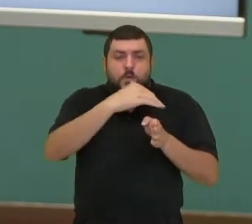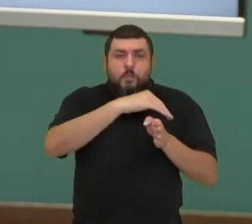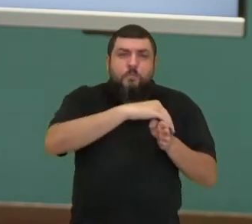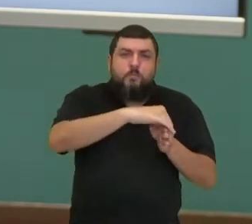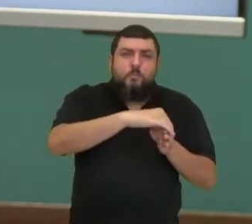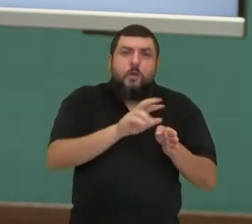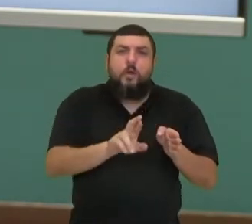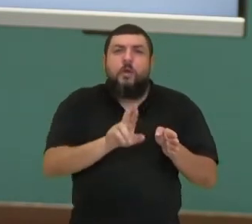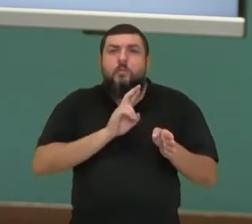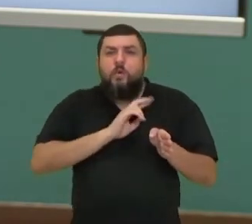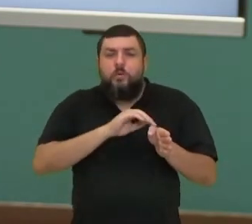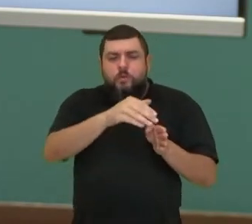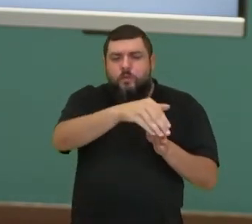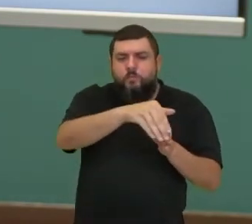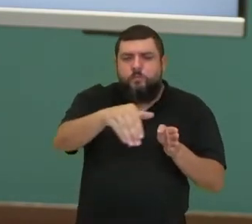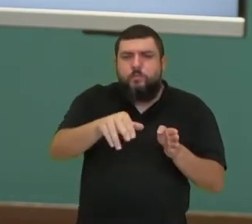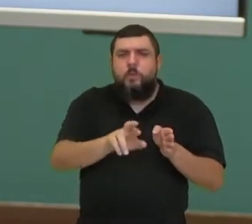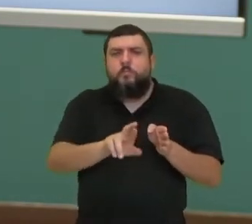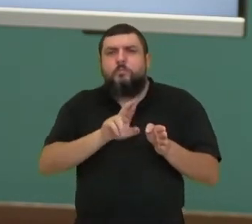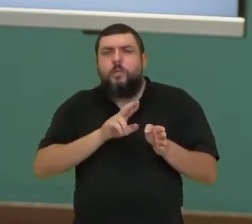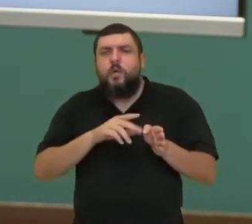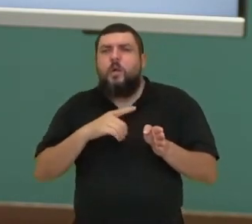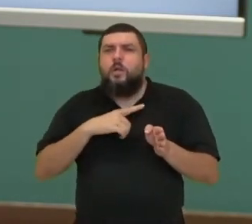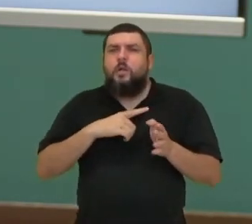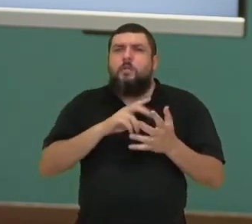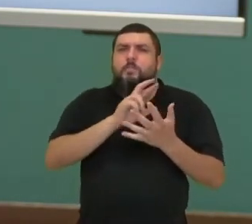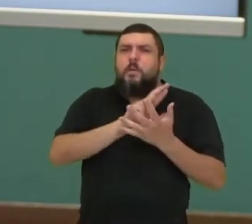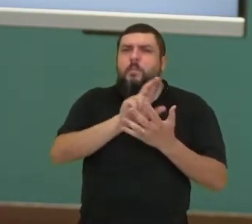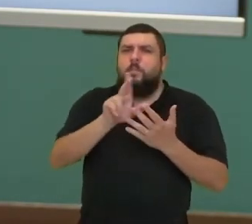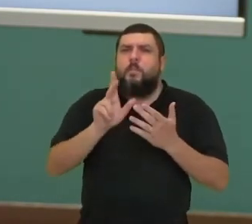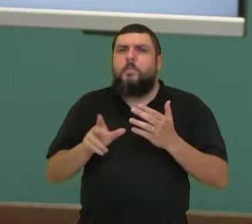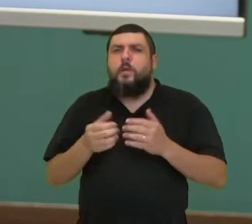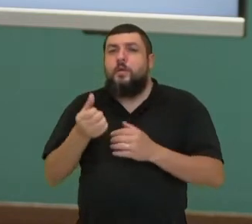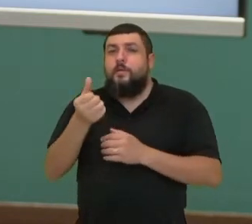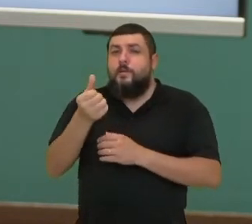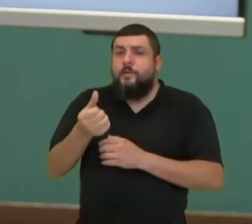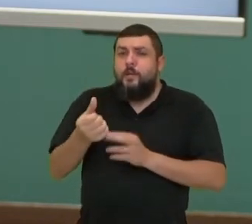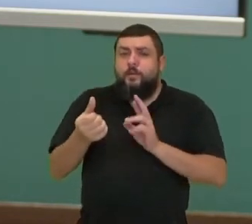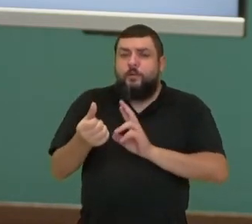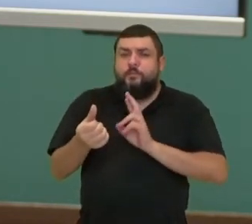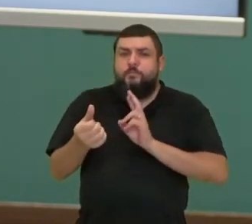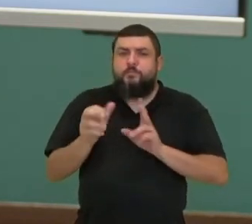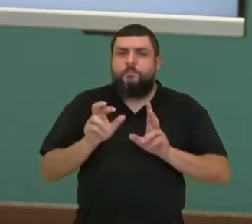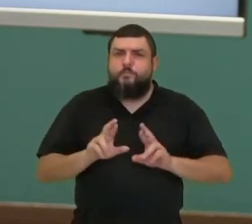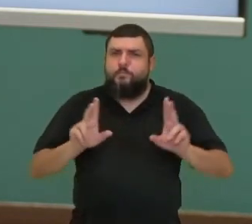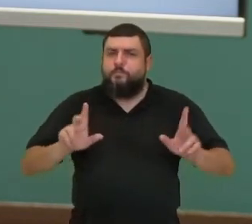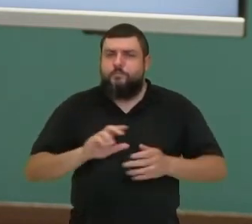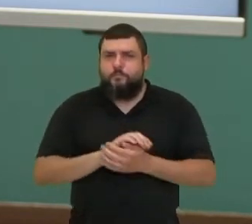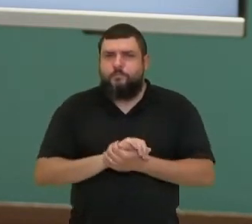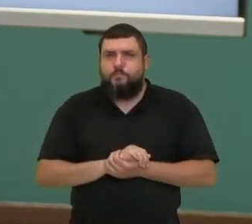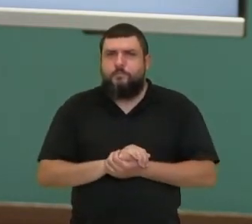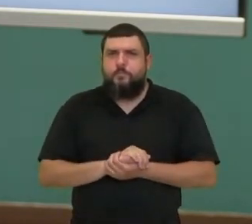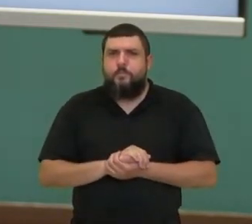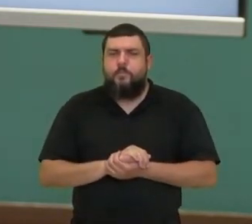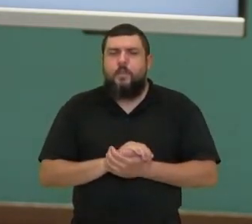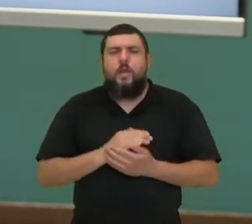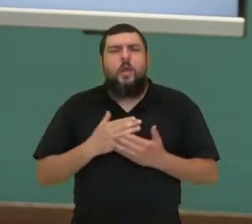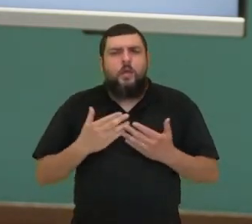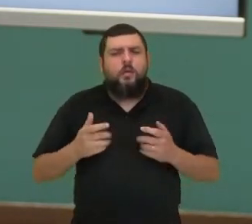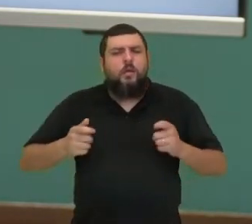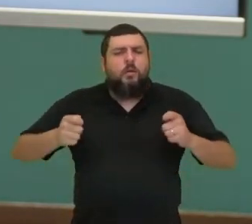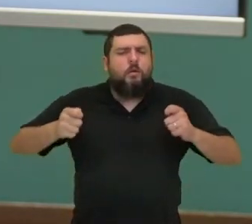no máximo 6 resultados, certo? Então, quando eu falo probabilidade,